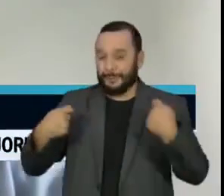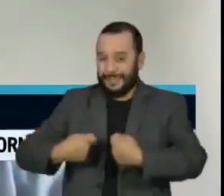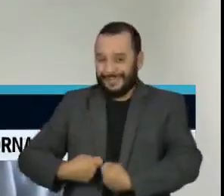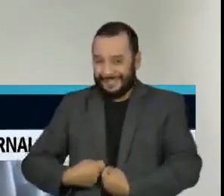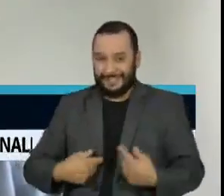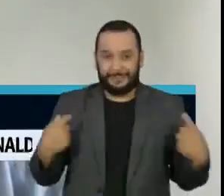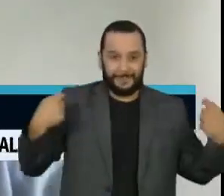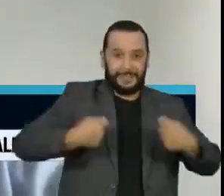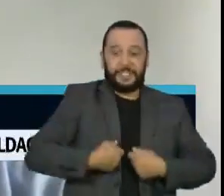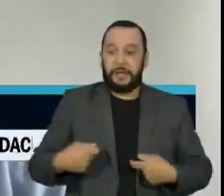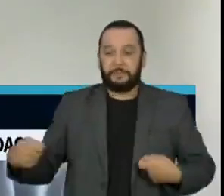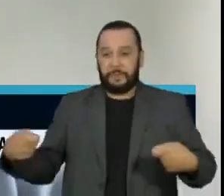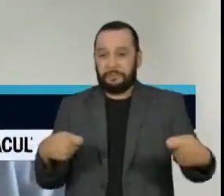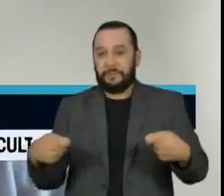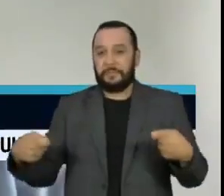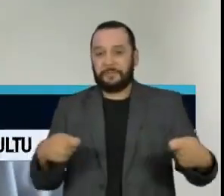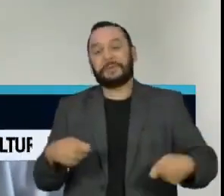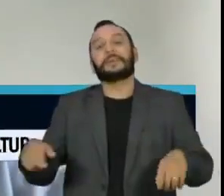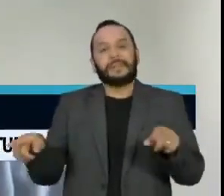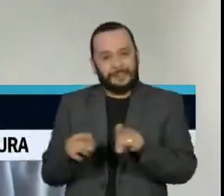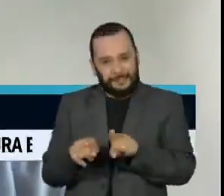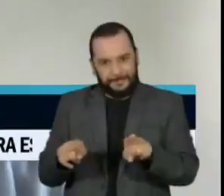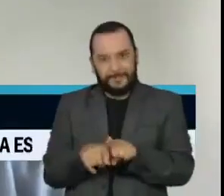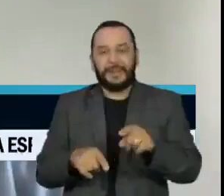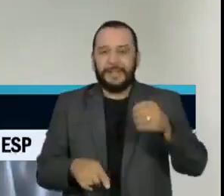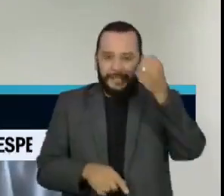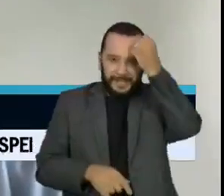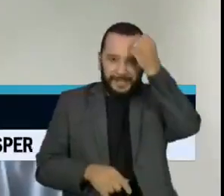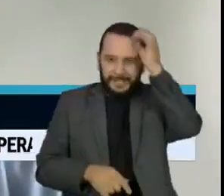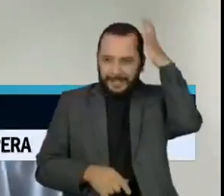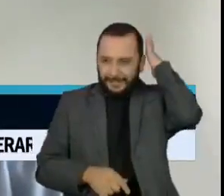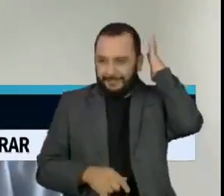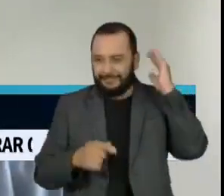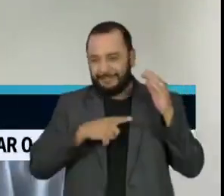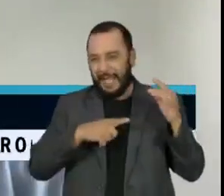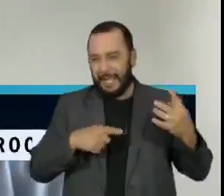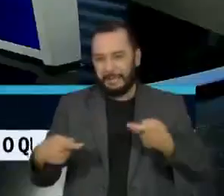e o presidente do tribunal. Então, são tensões naturais.